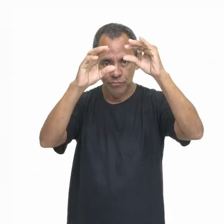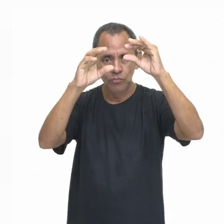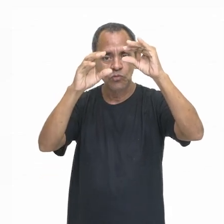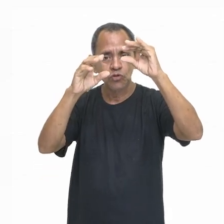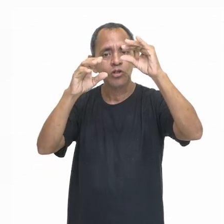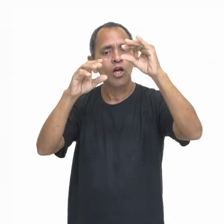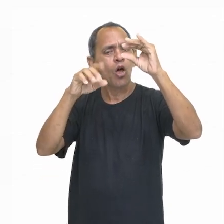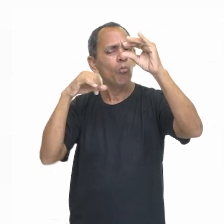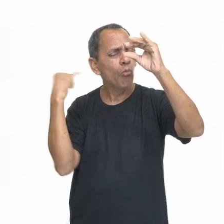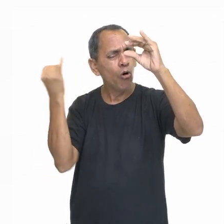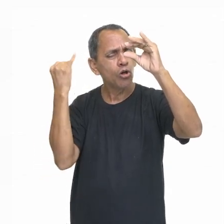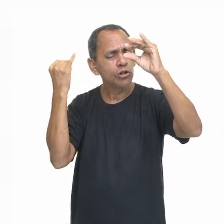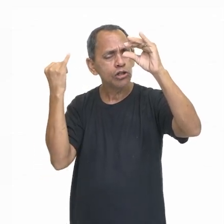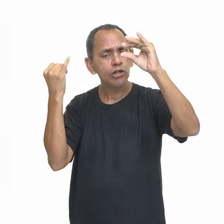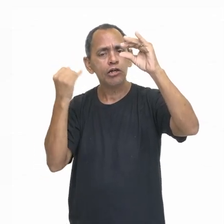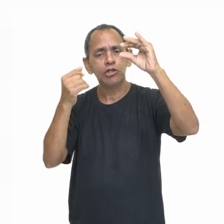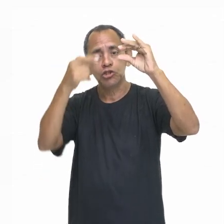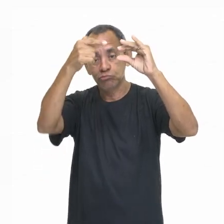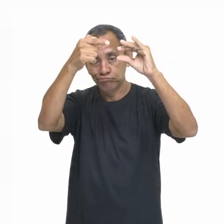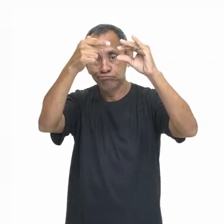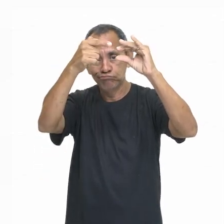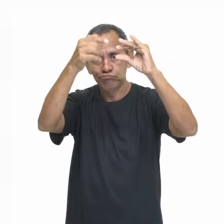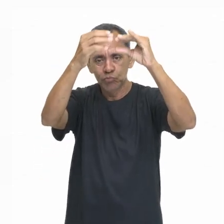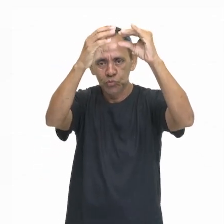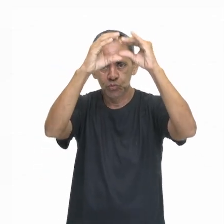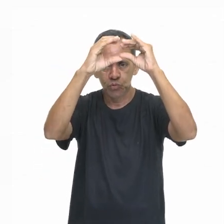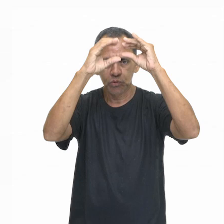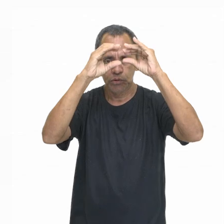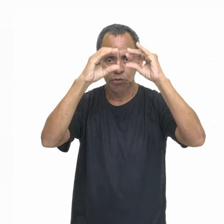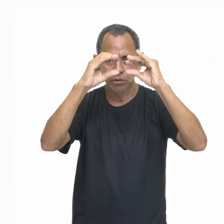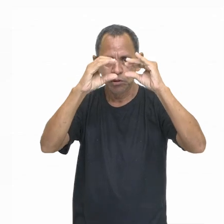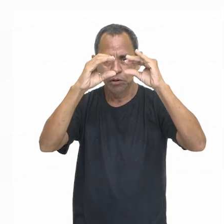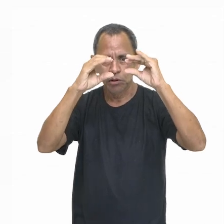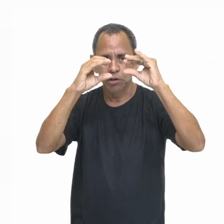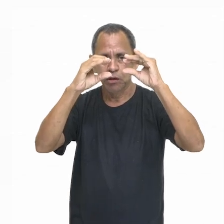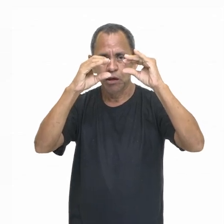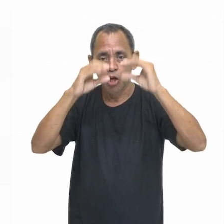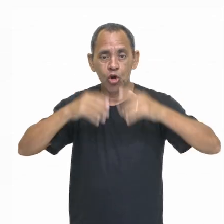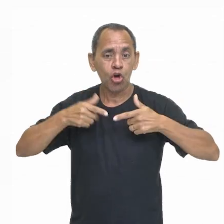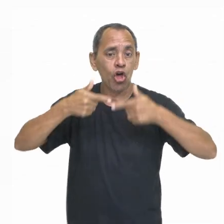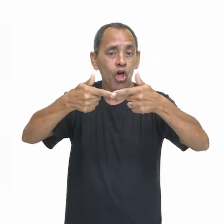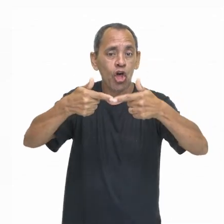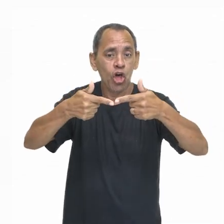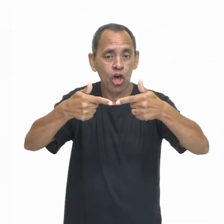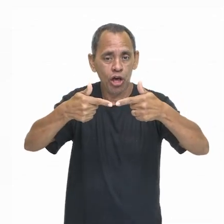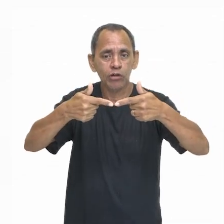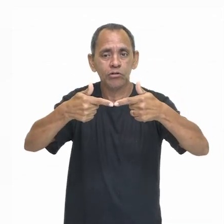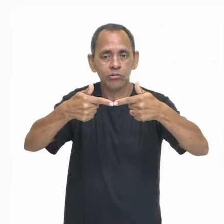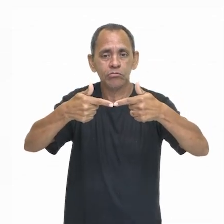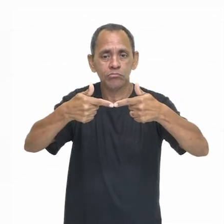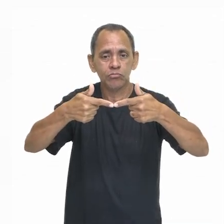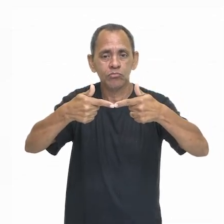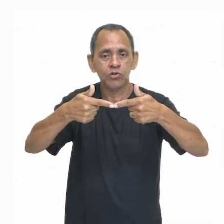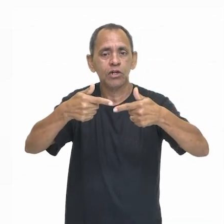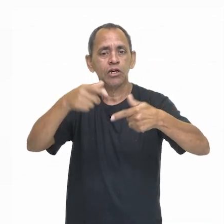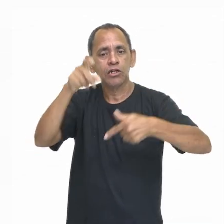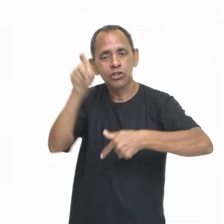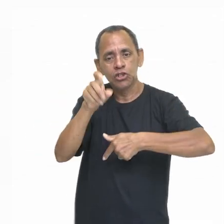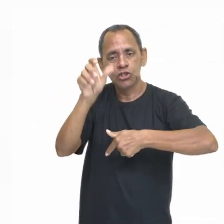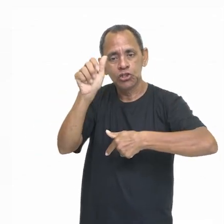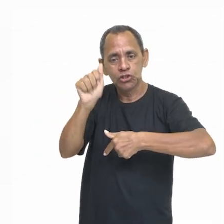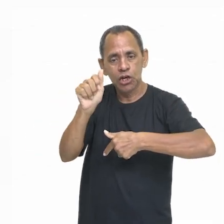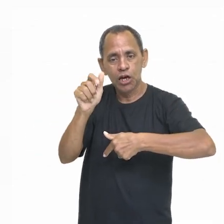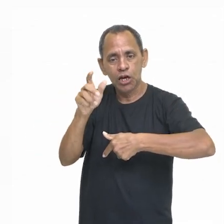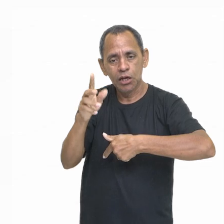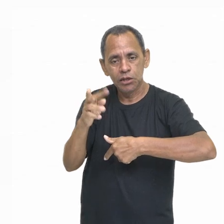ponto fundamental, né? Abaixo deles, os guerreiros e os governantes, os